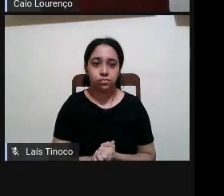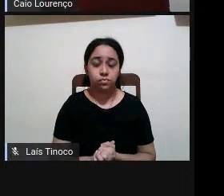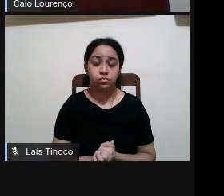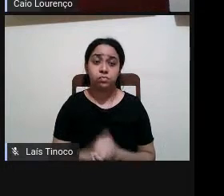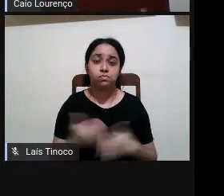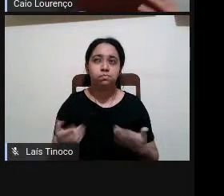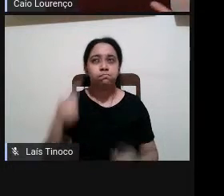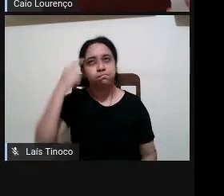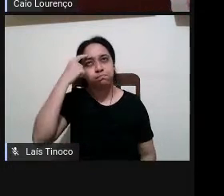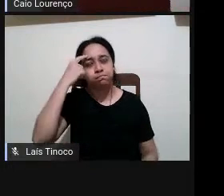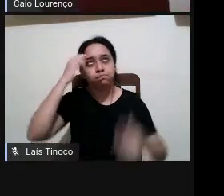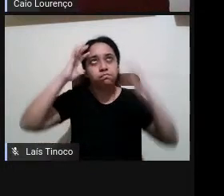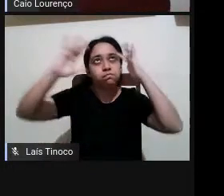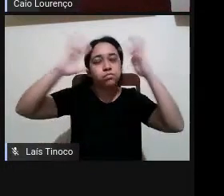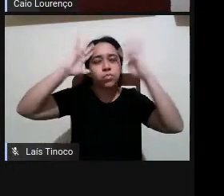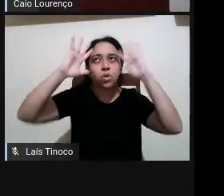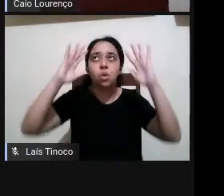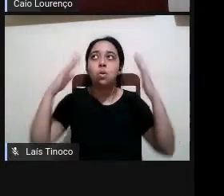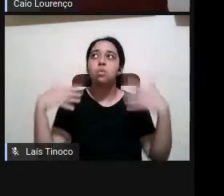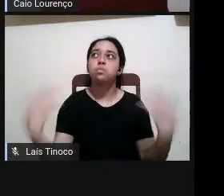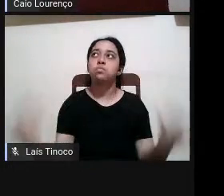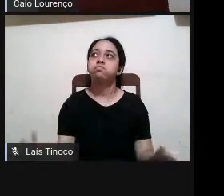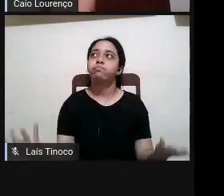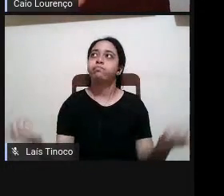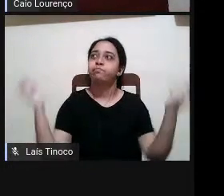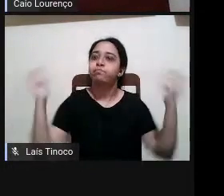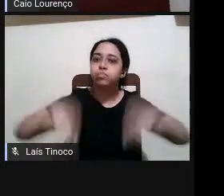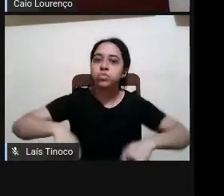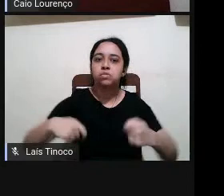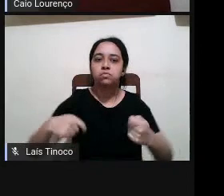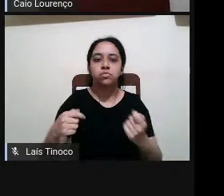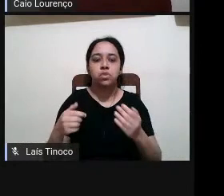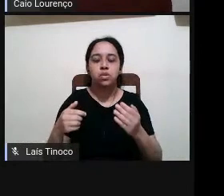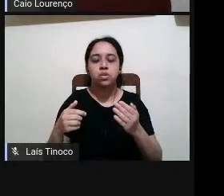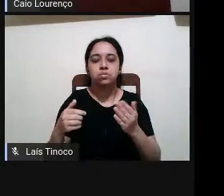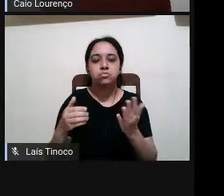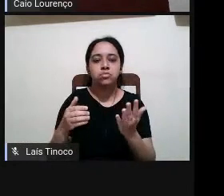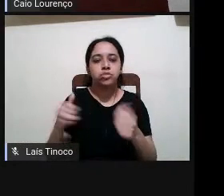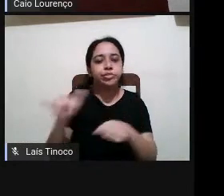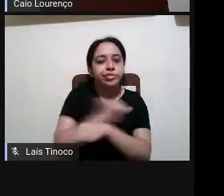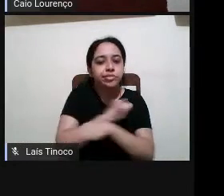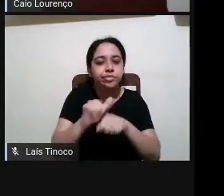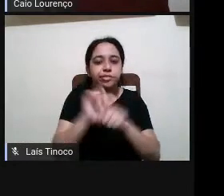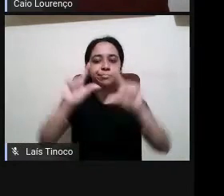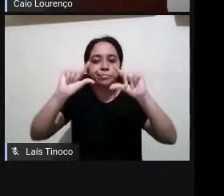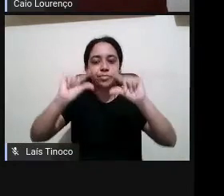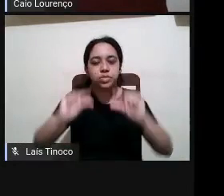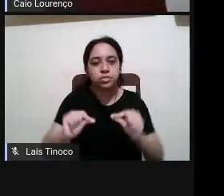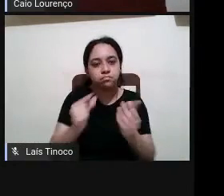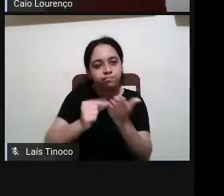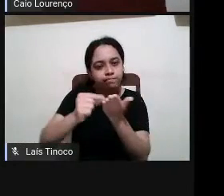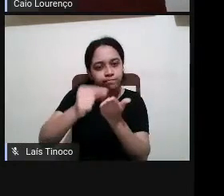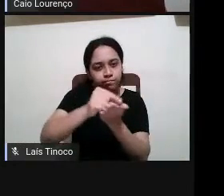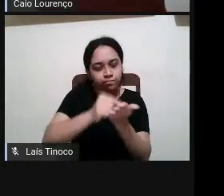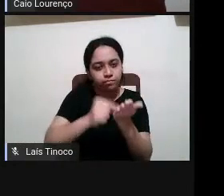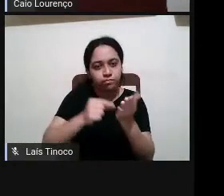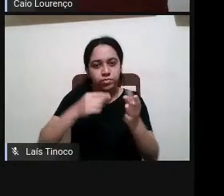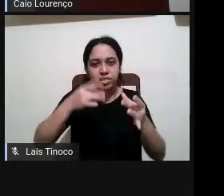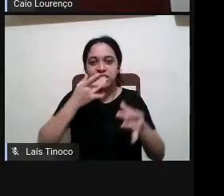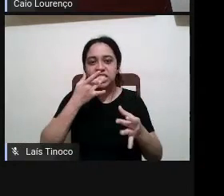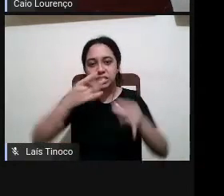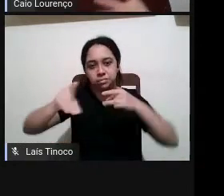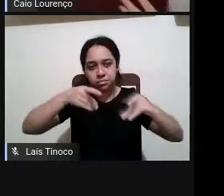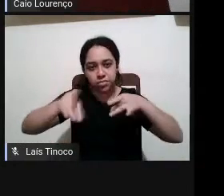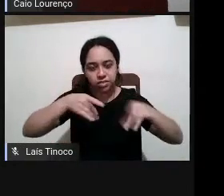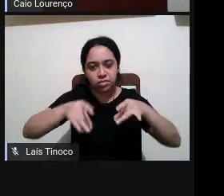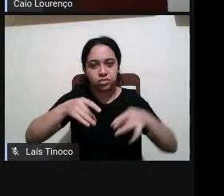começarmos a pensar quais seriam as possíveis medidas para minimizar a quantidade de microplástico nesses ecossistemas aquáticos,